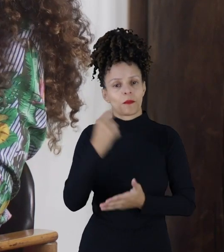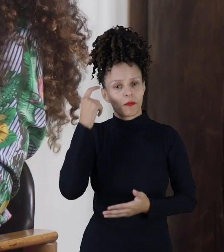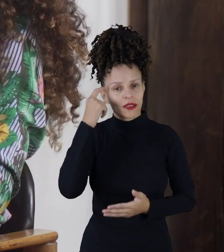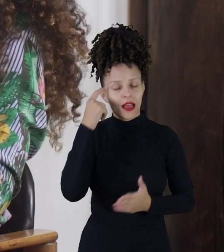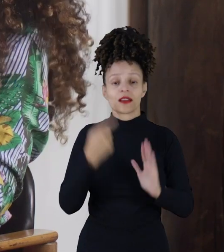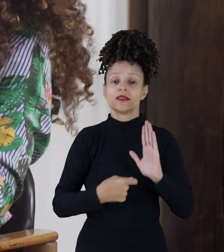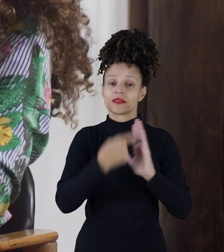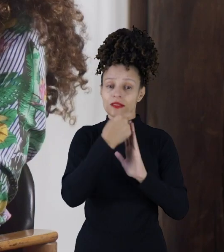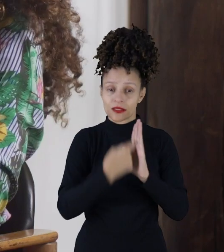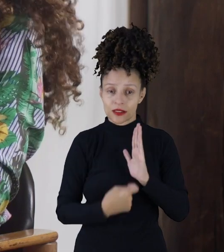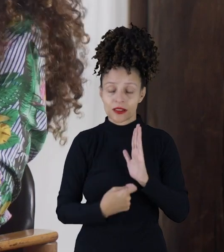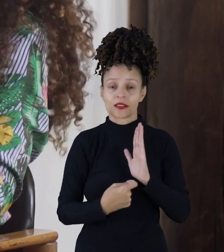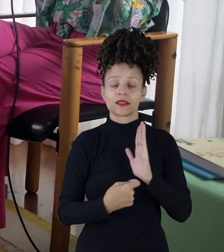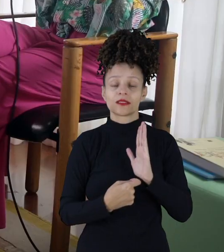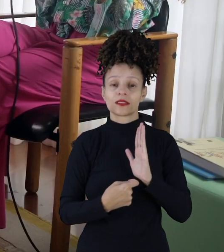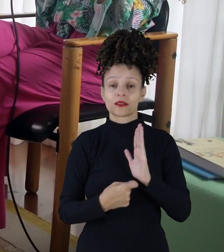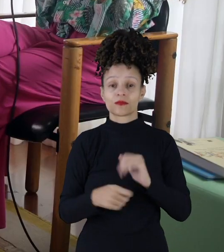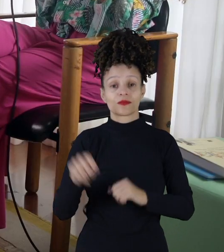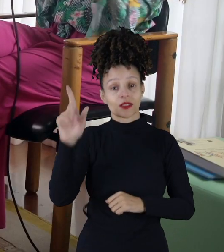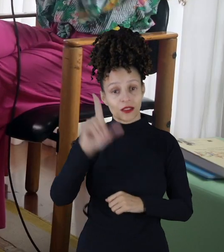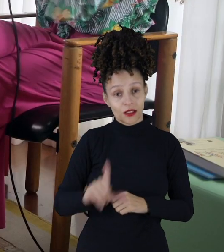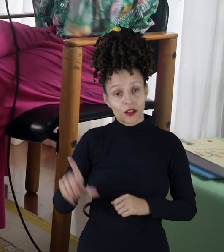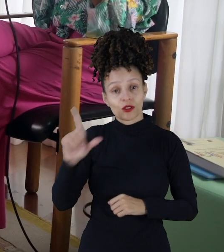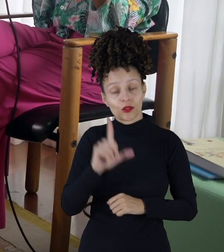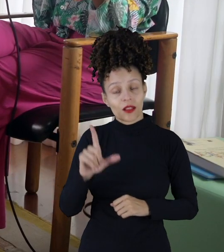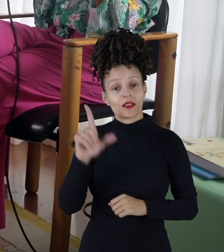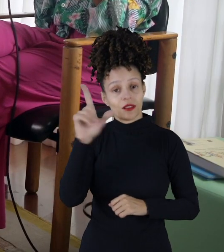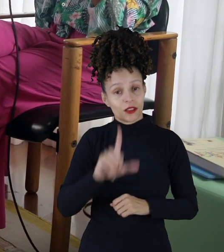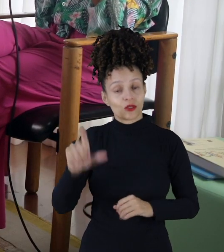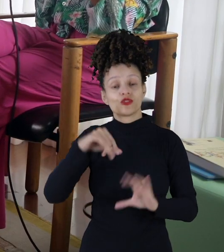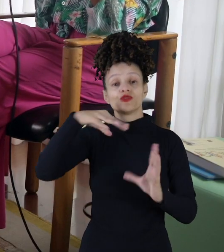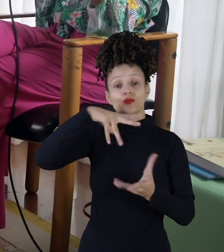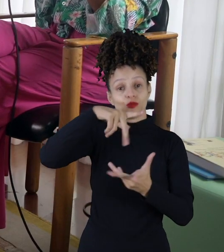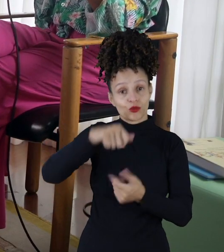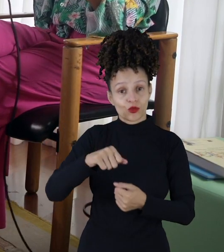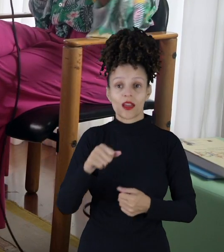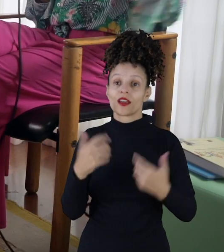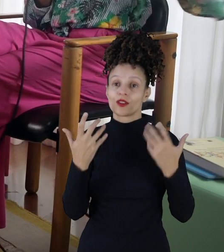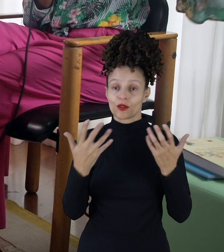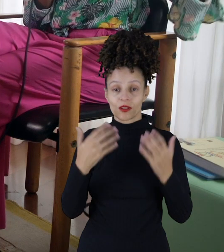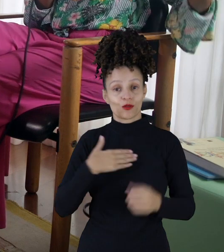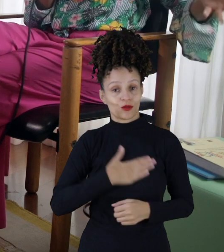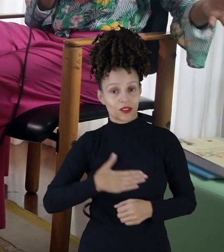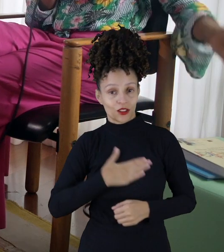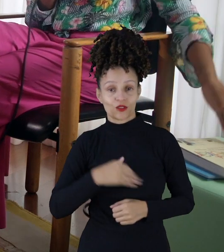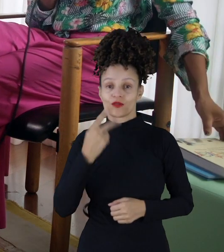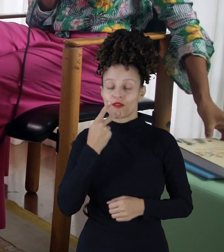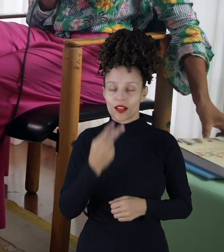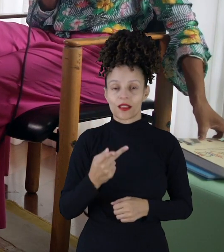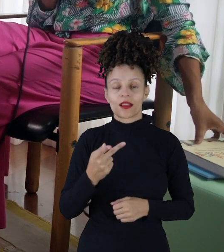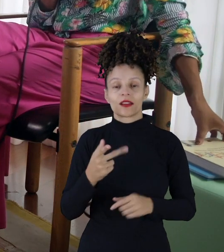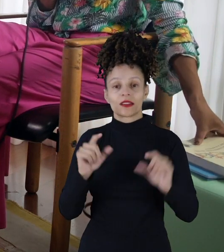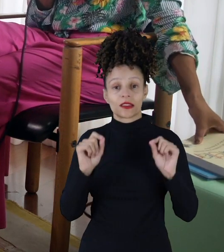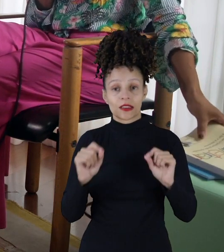sempre pensar nessa escrita, na literatura e numa literatura de mundo. E aí que eu gostaria, inclusive,